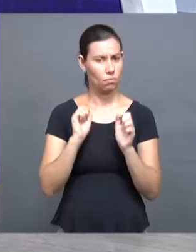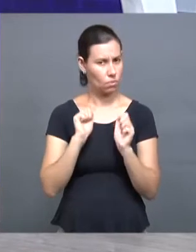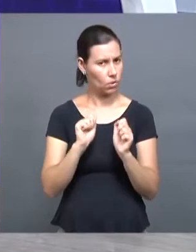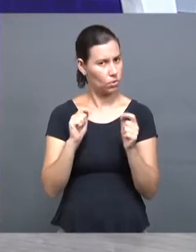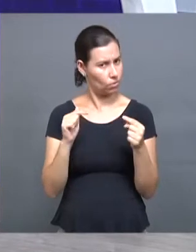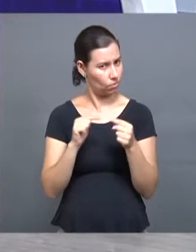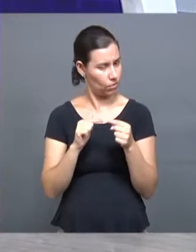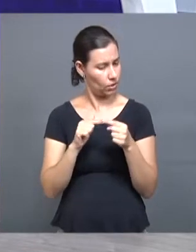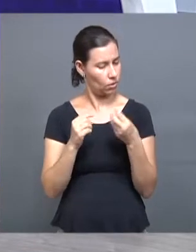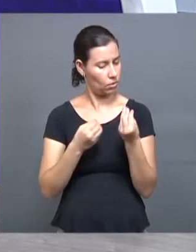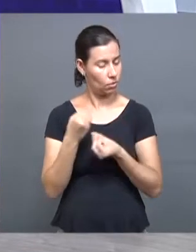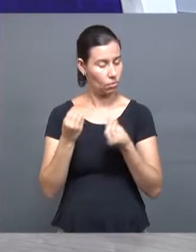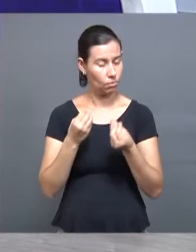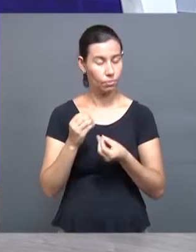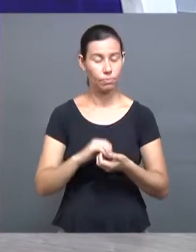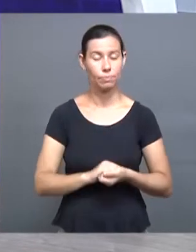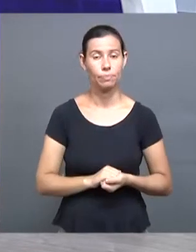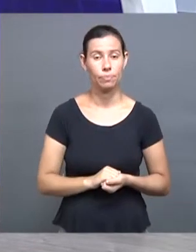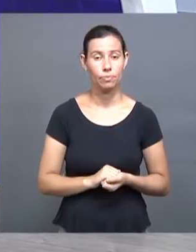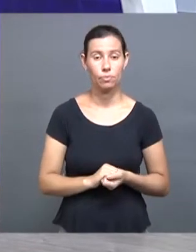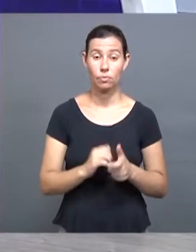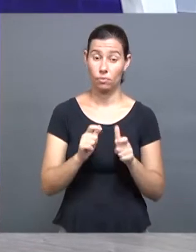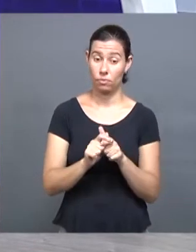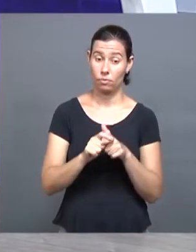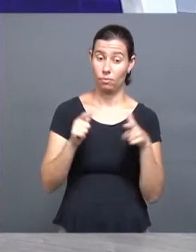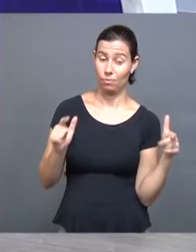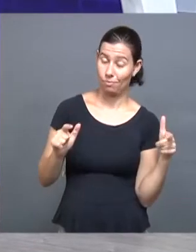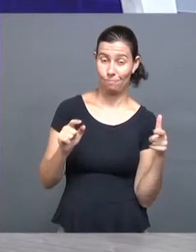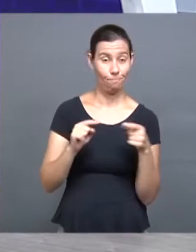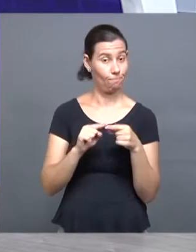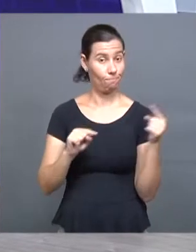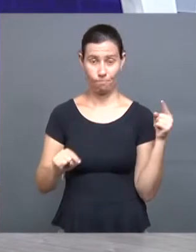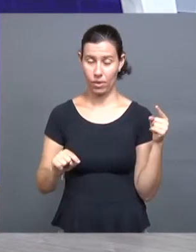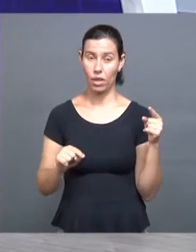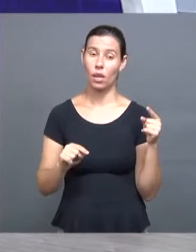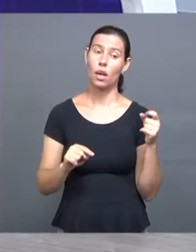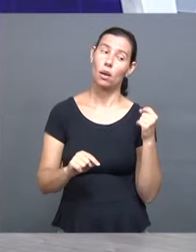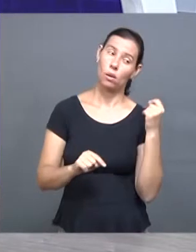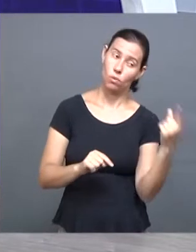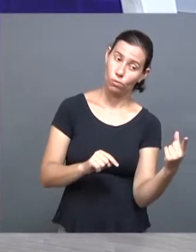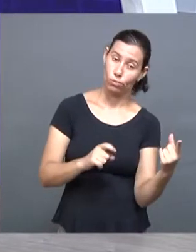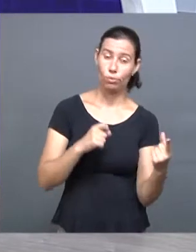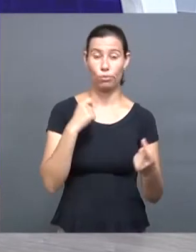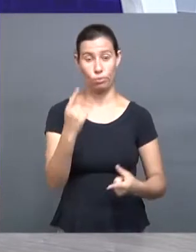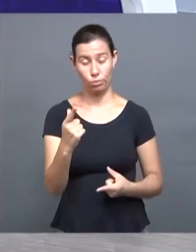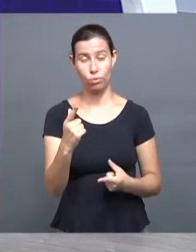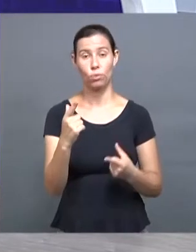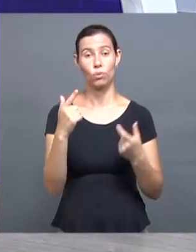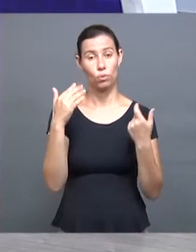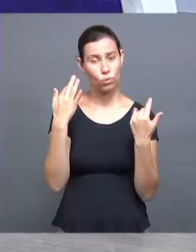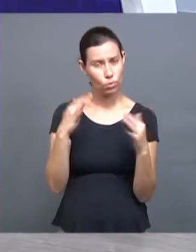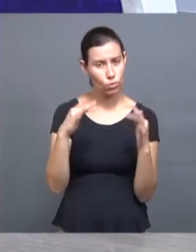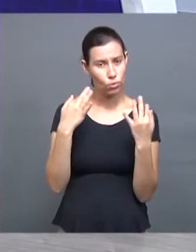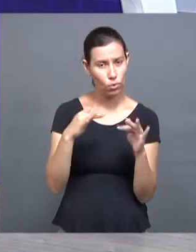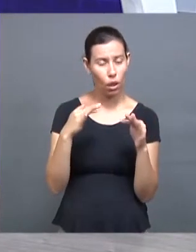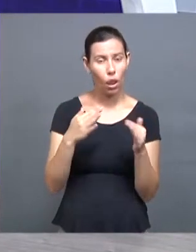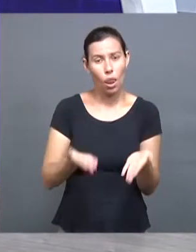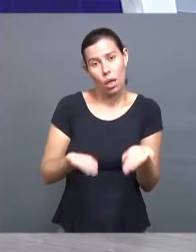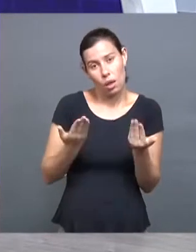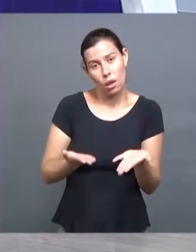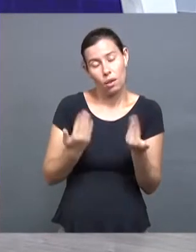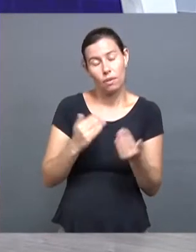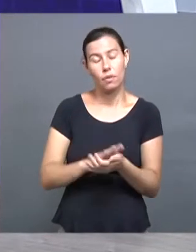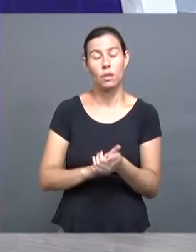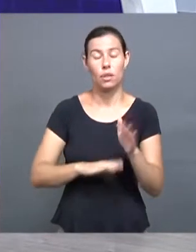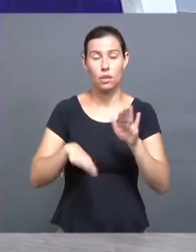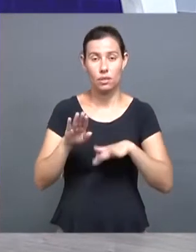associação válida para a maior parte dos casos. Existe outra pessoa que tem uma dor de cabeça leve, no final de um